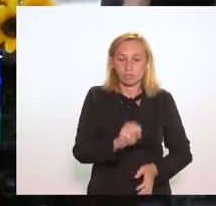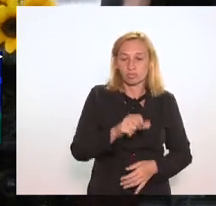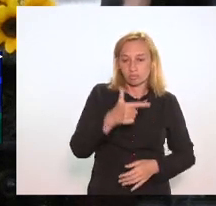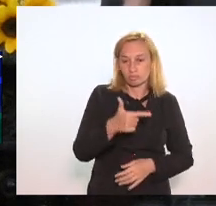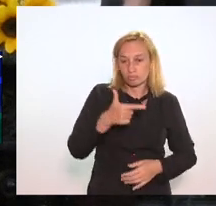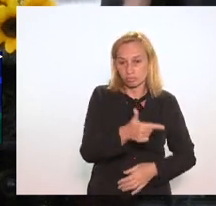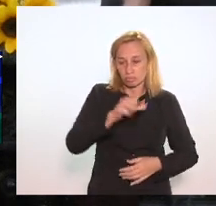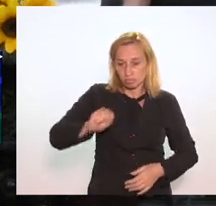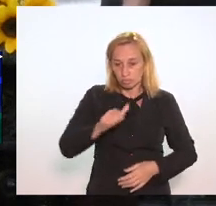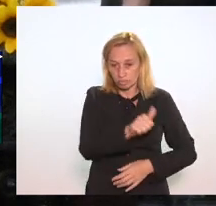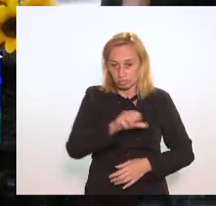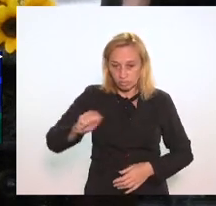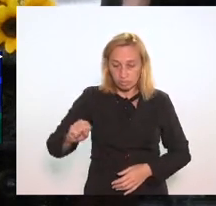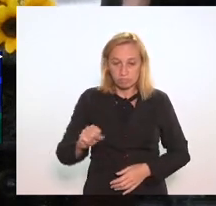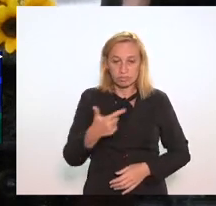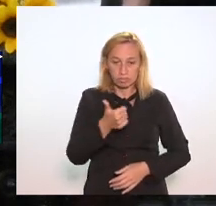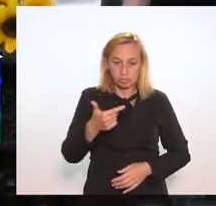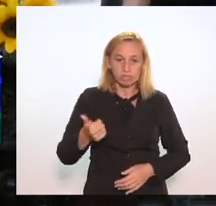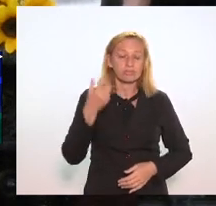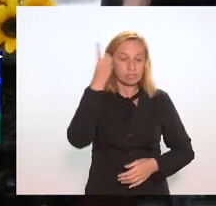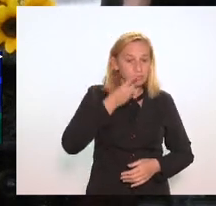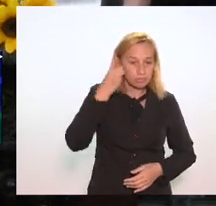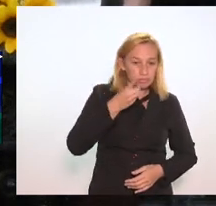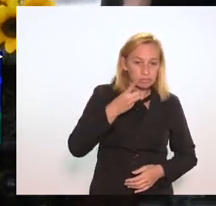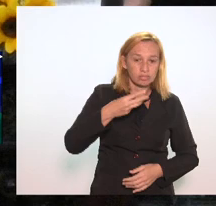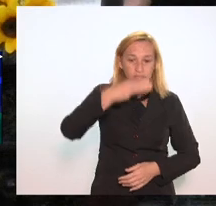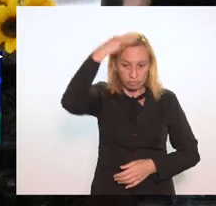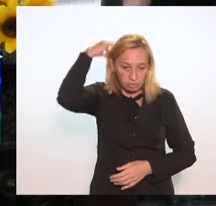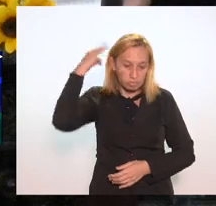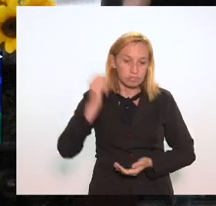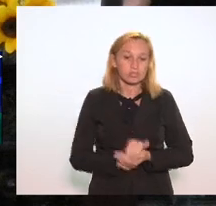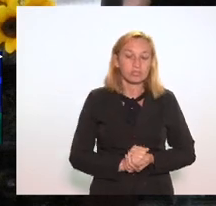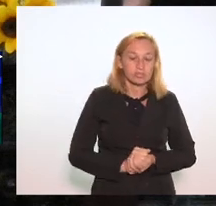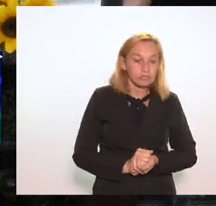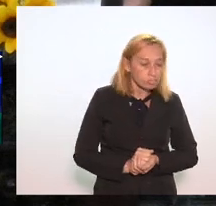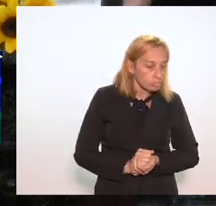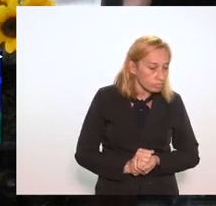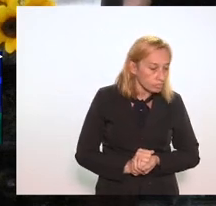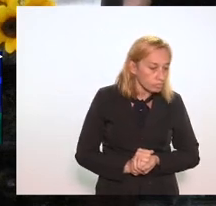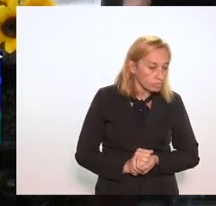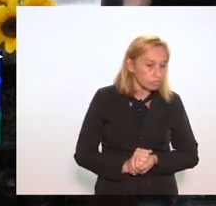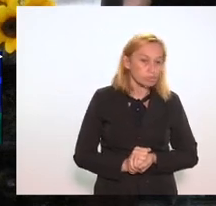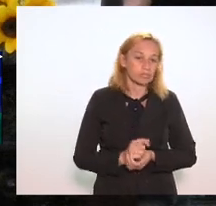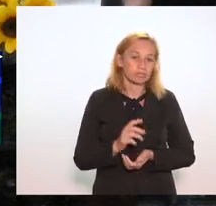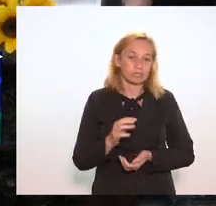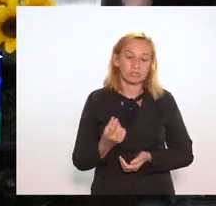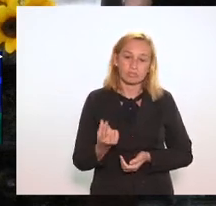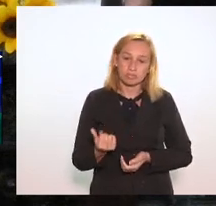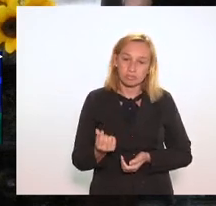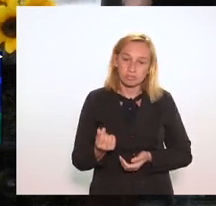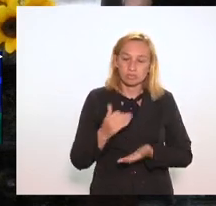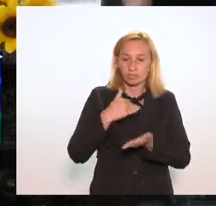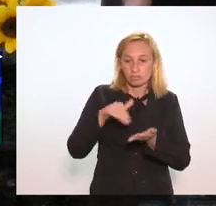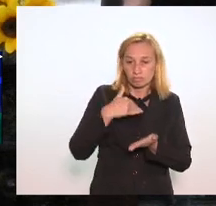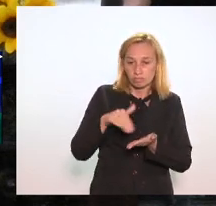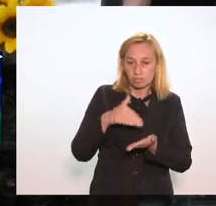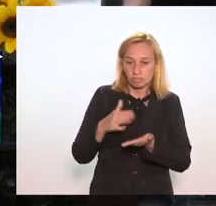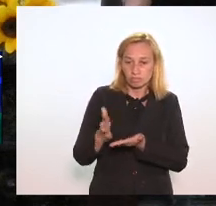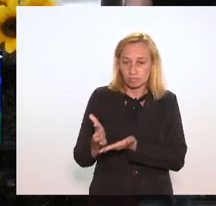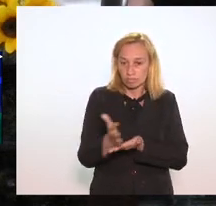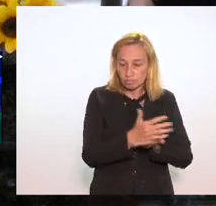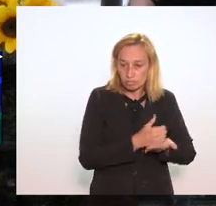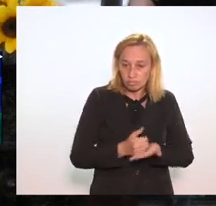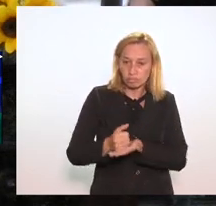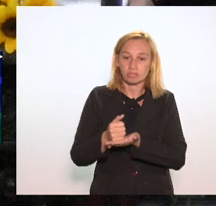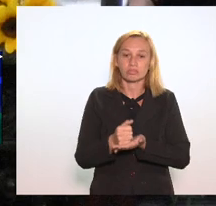1822 a de 2012 de autoria do deputado Márcio Pacheco dispõe sobre a isenção de taxas recolhidas pelo escritório central de arrecadação e